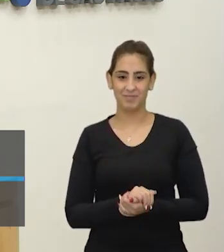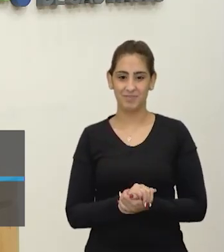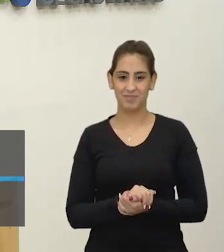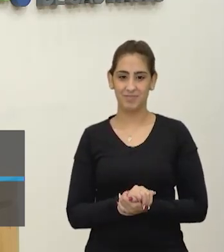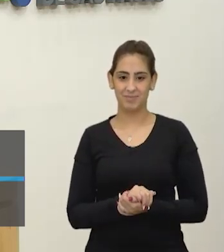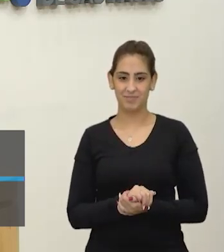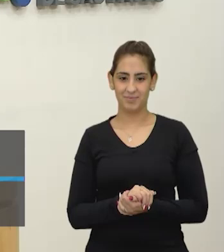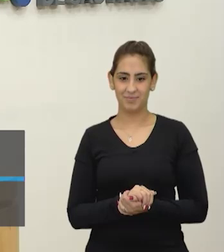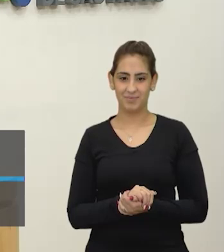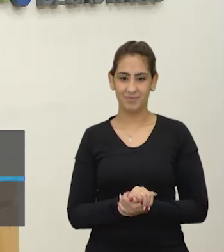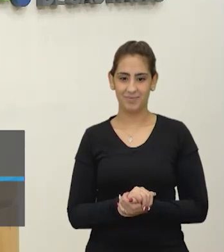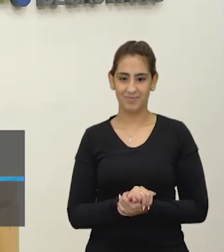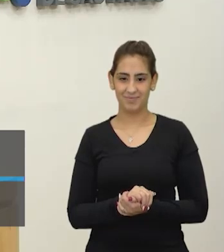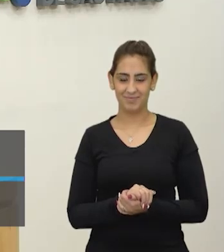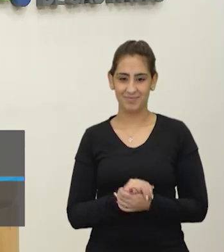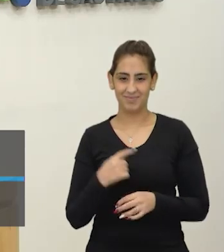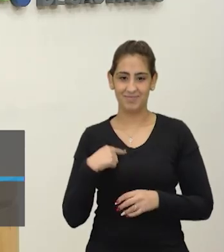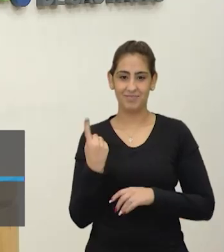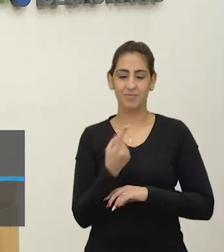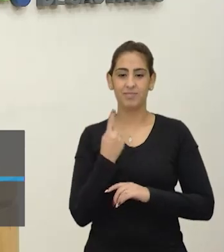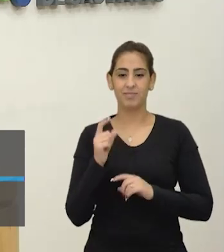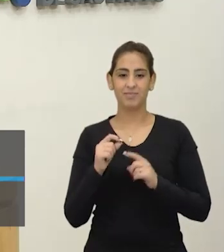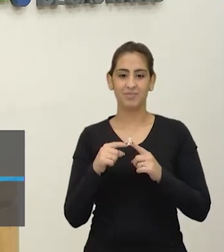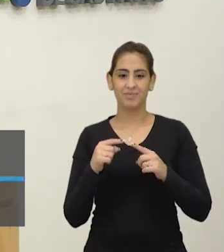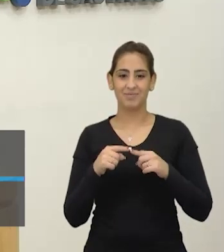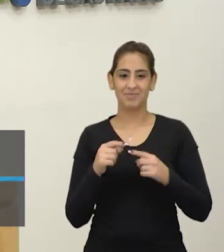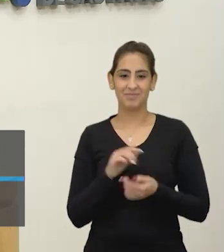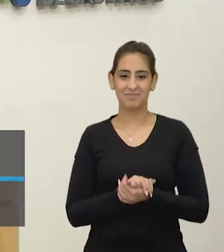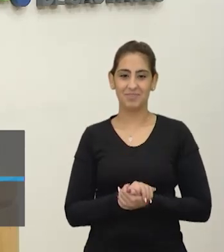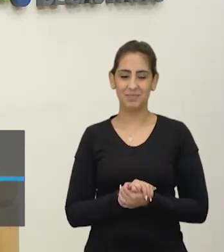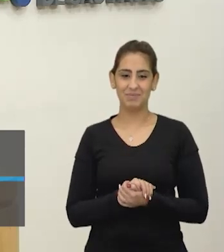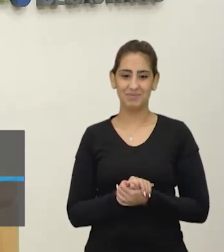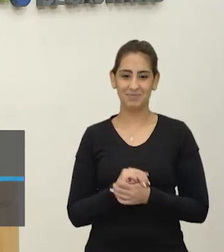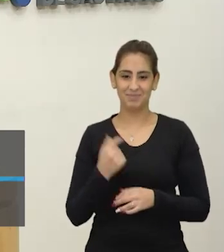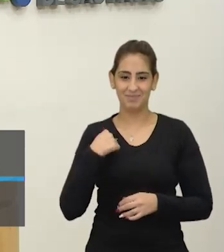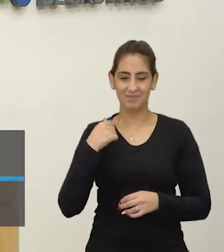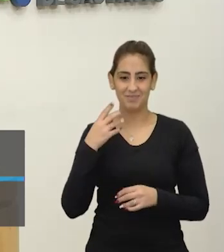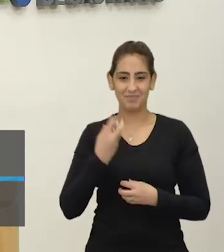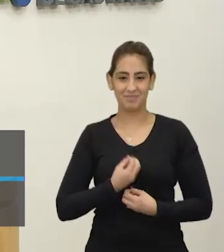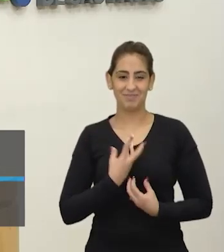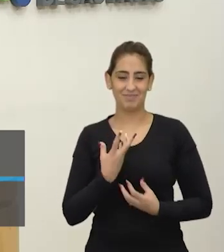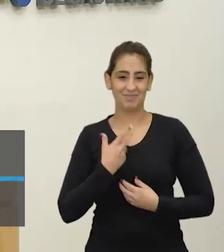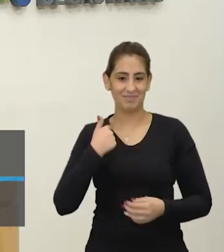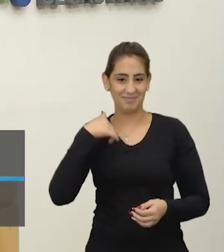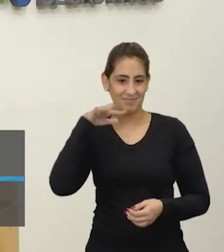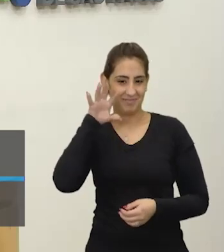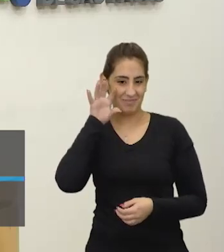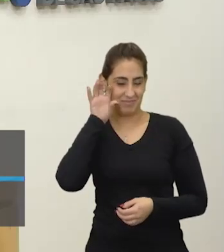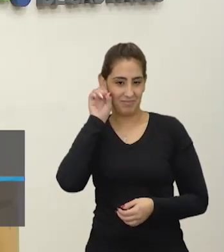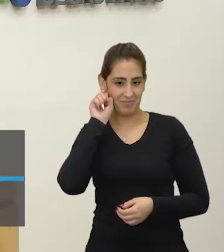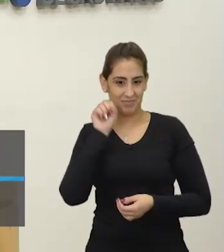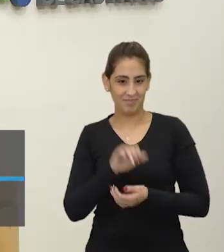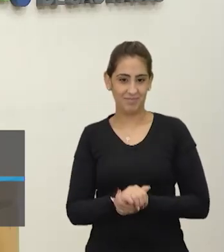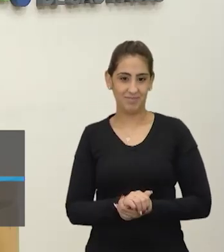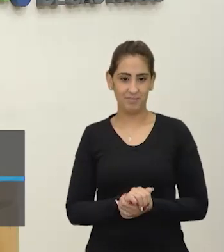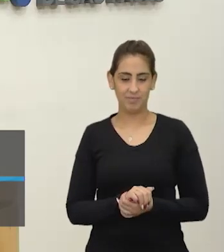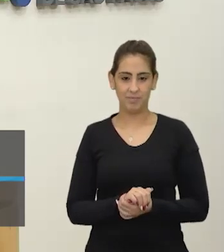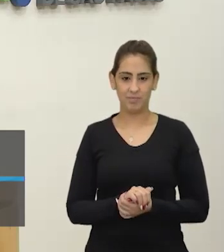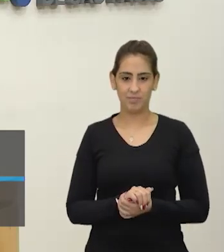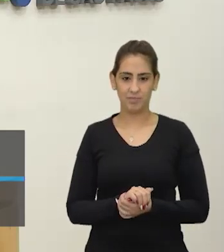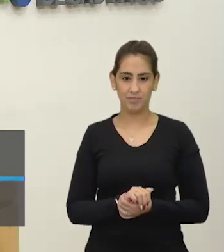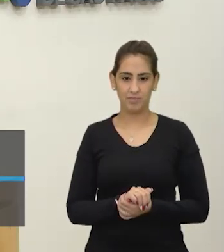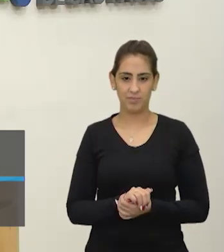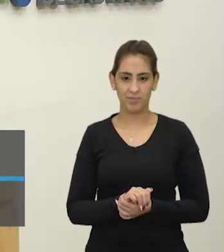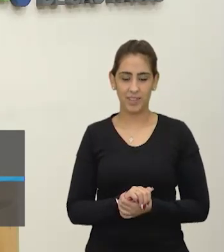poema, a gente já pensa, nossa, começa a imaginar flores, coraçõezinhos, né? Se amar é viver, eu vivo porque amo você. É bonitinho. Não, não